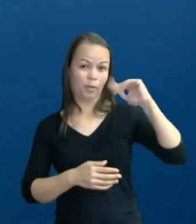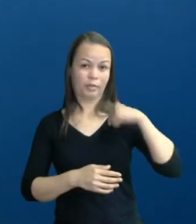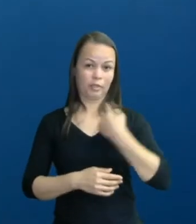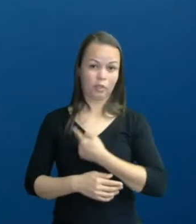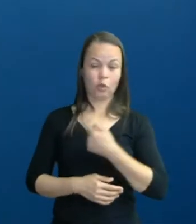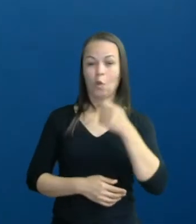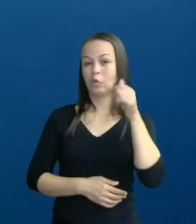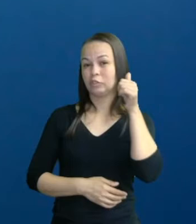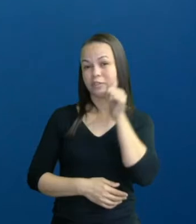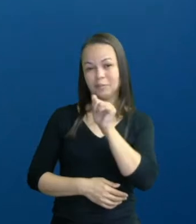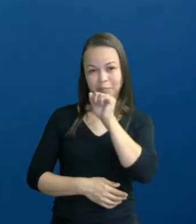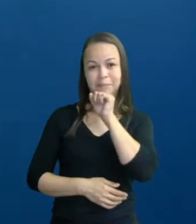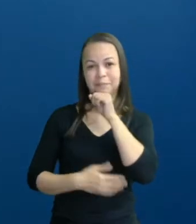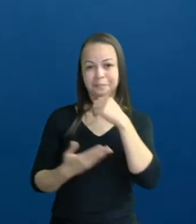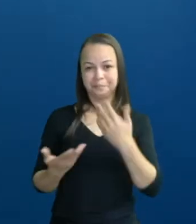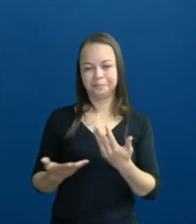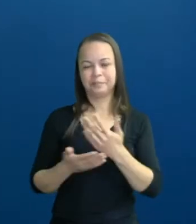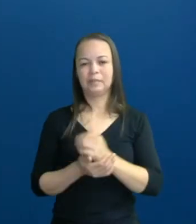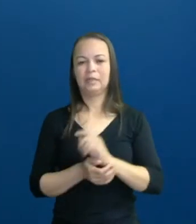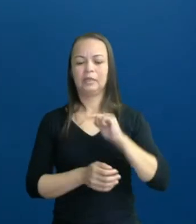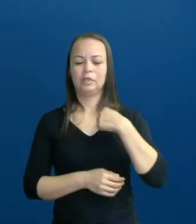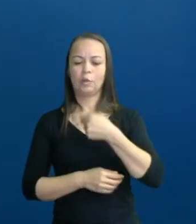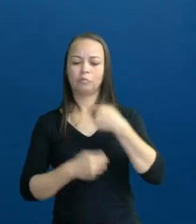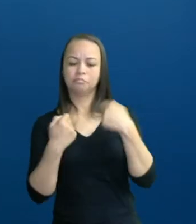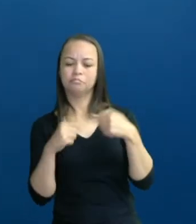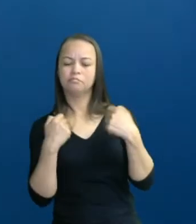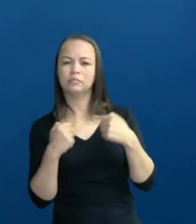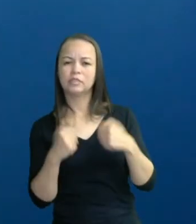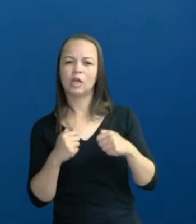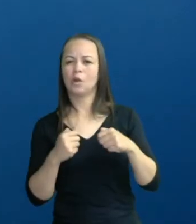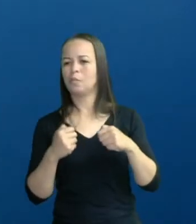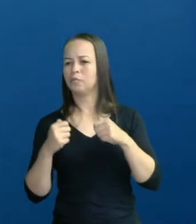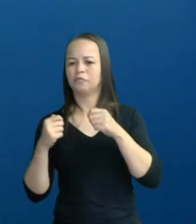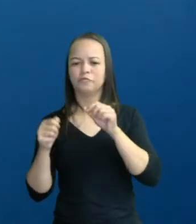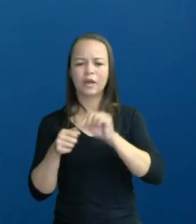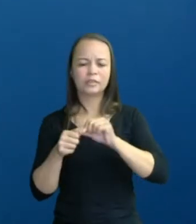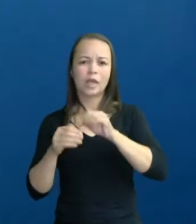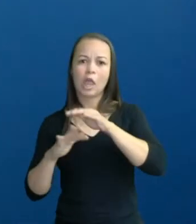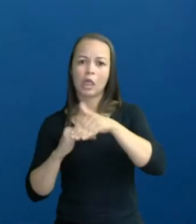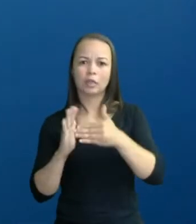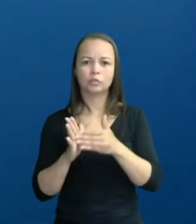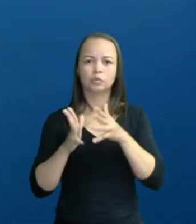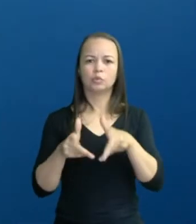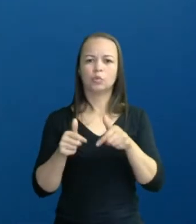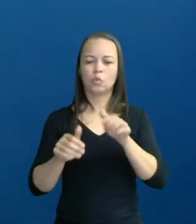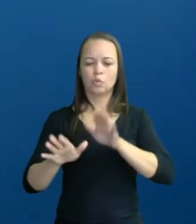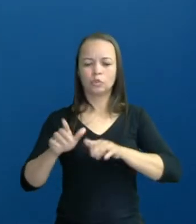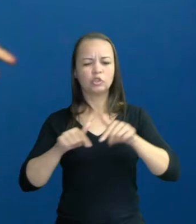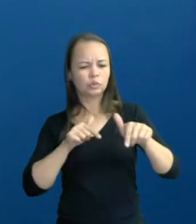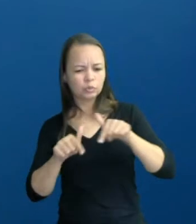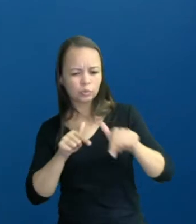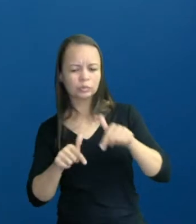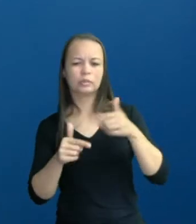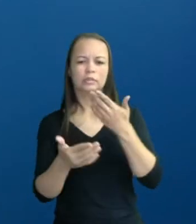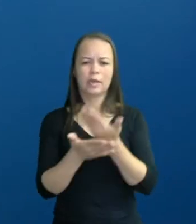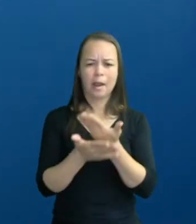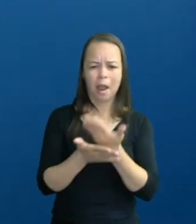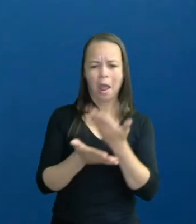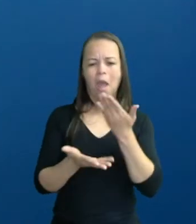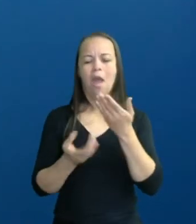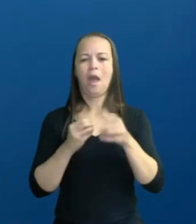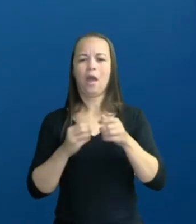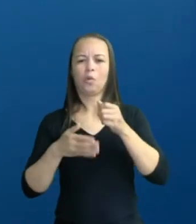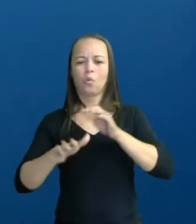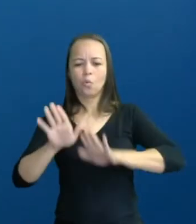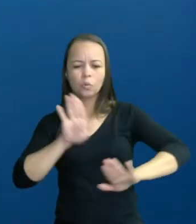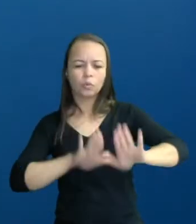nós que somos mães, né? E que a gente precisa dar conta de tudo, de estudar, trabalhar, cuidar dos filhos, cozinhar, fazer tudo, né? Em casa,